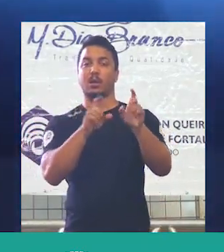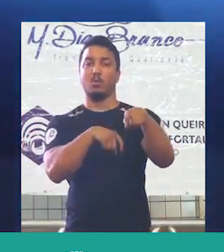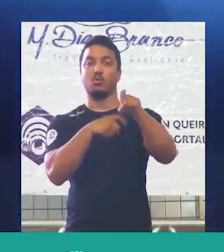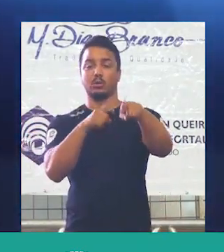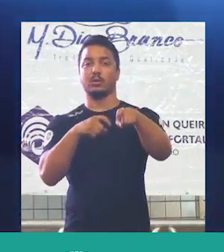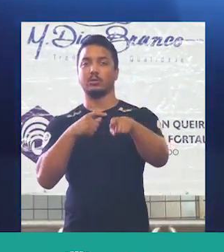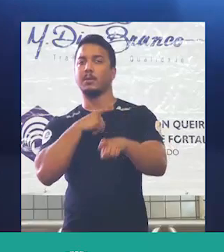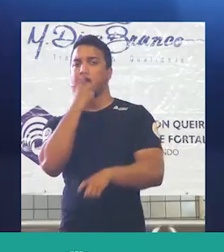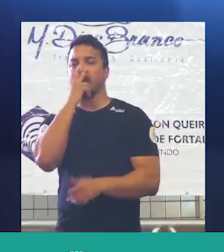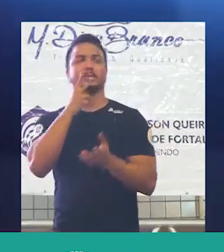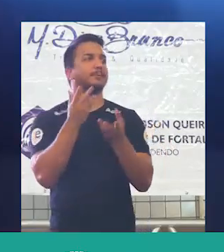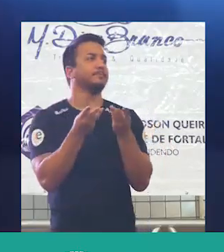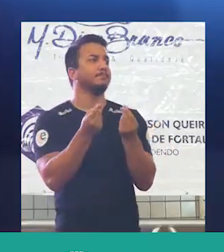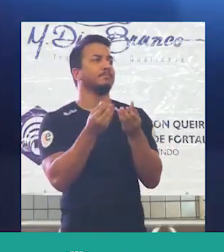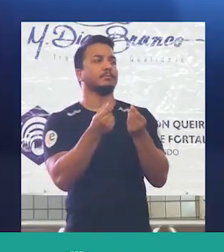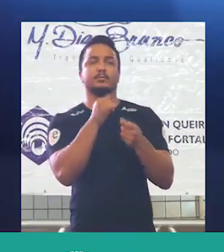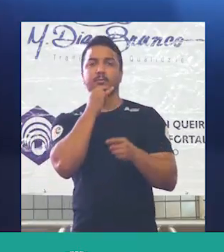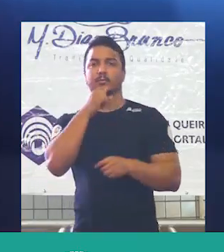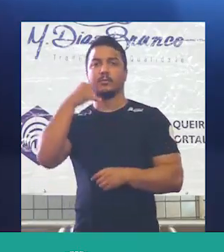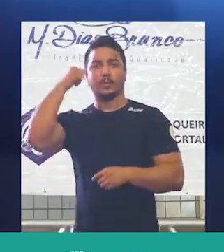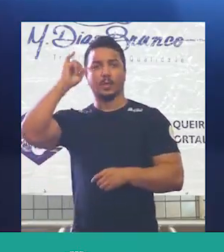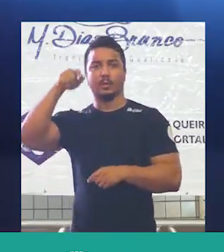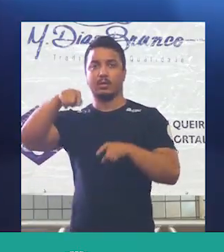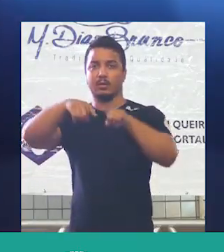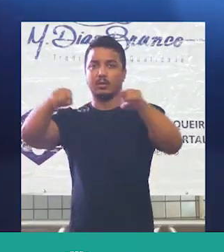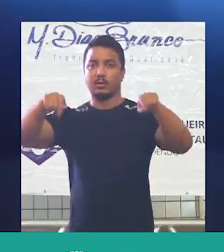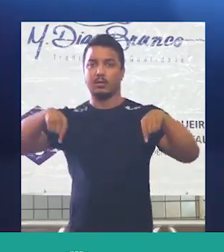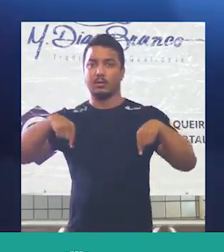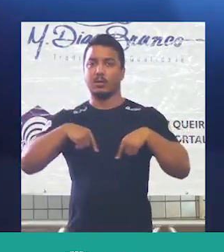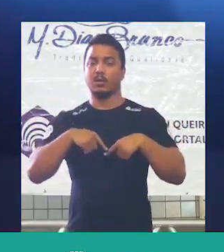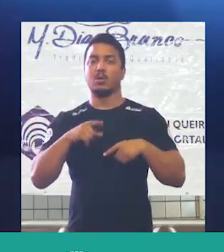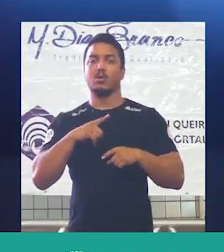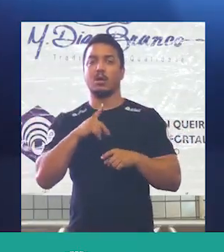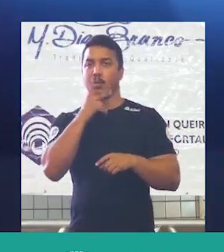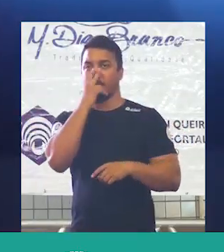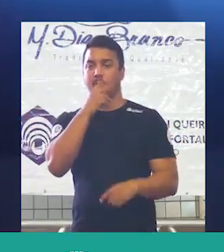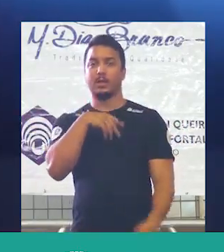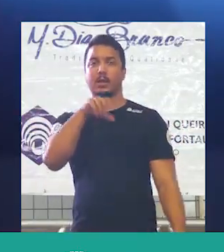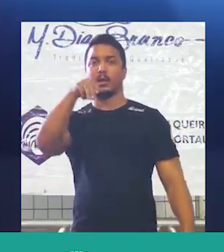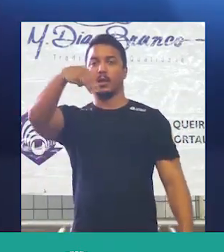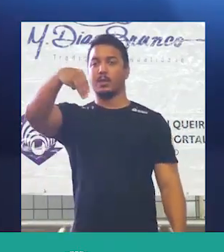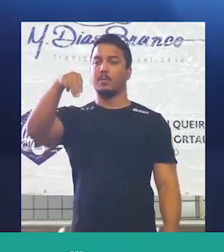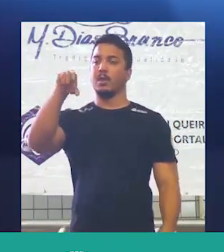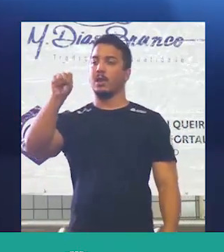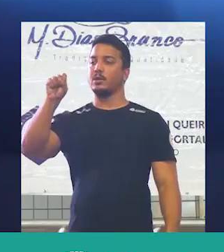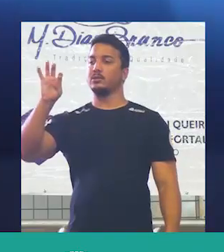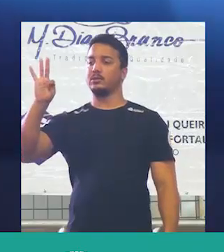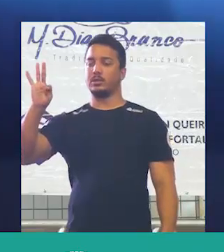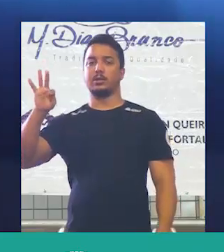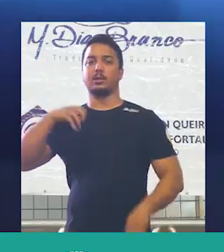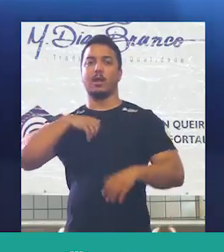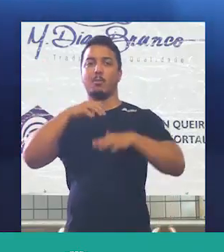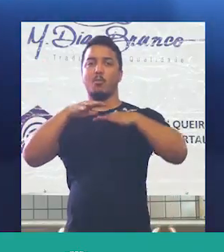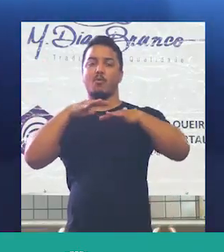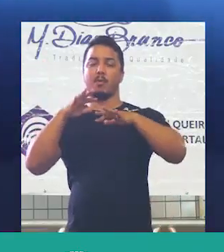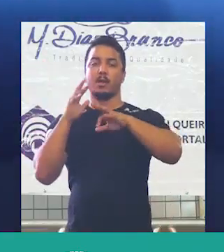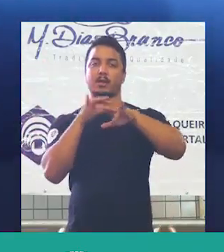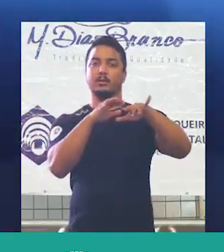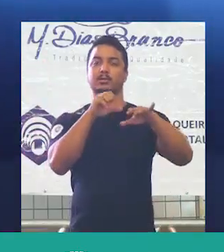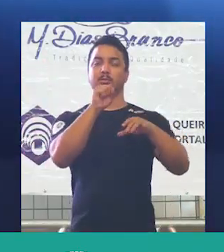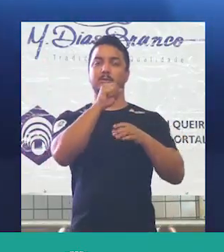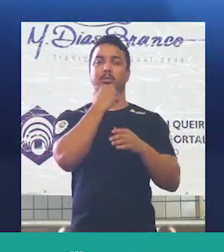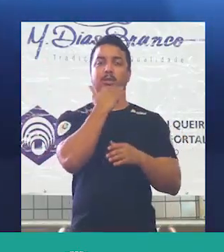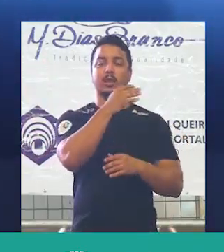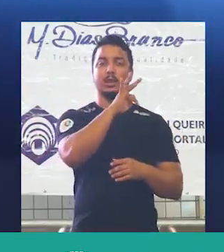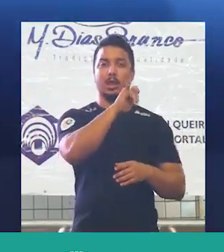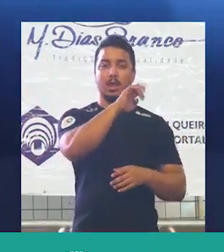hoje, fazendo uma analogia, ao MST, Movimento Sem Terra. O que seria